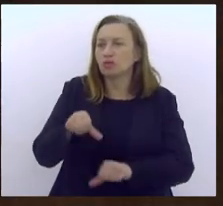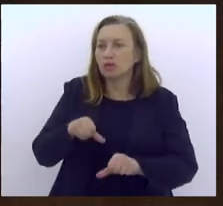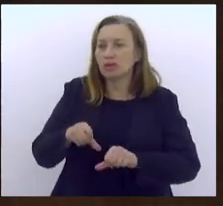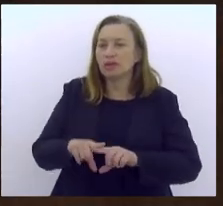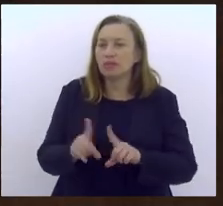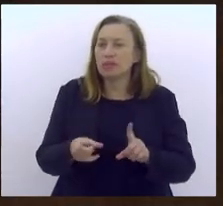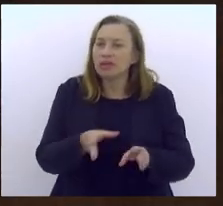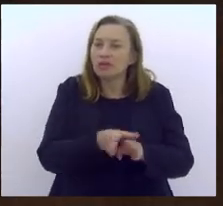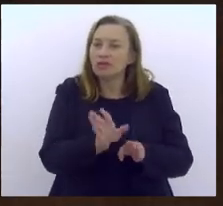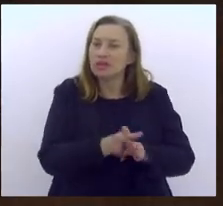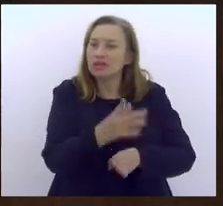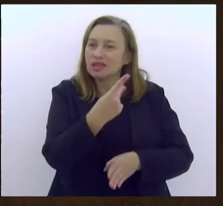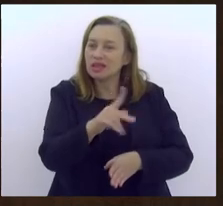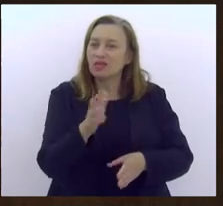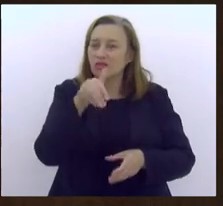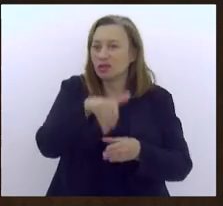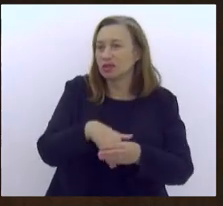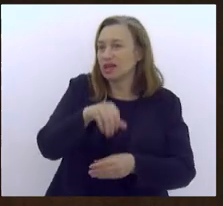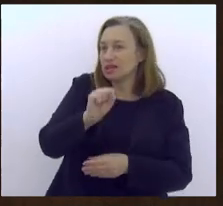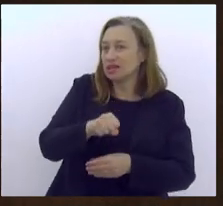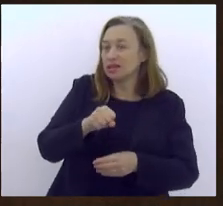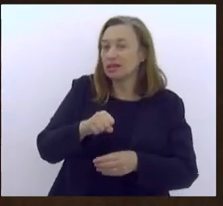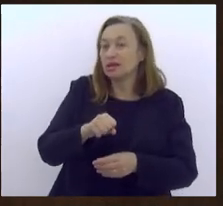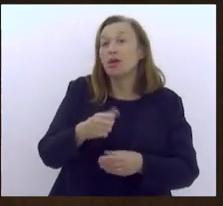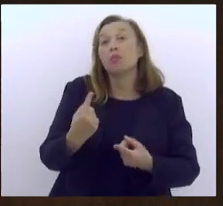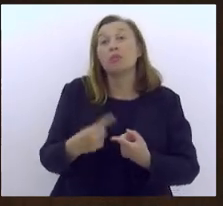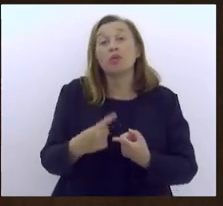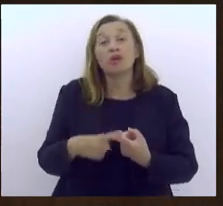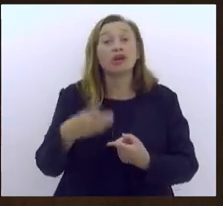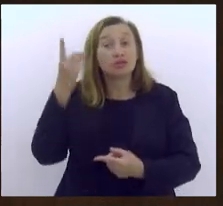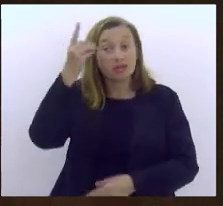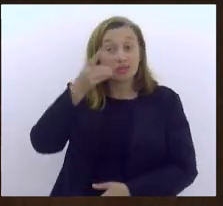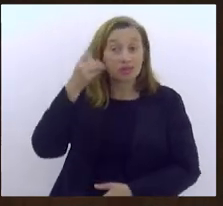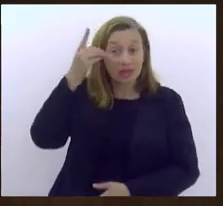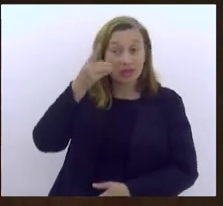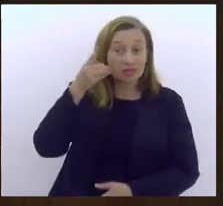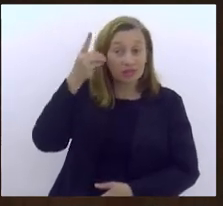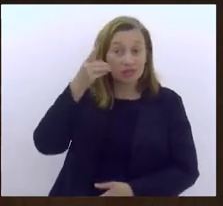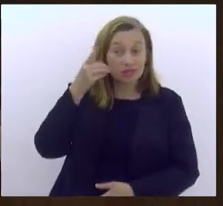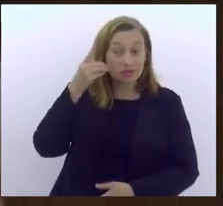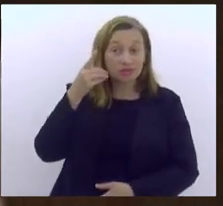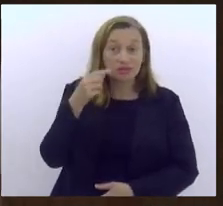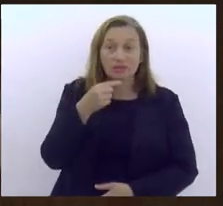orientado por ele, eu vou votar a favor, até porque o deputado